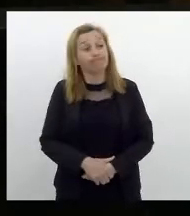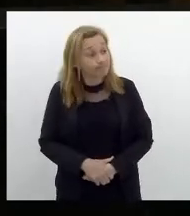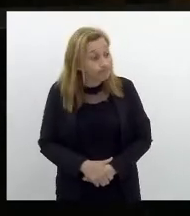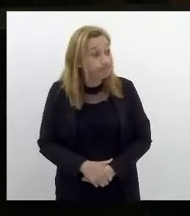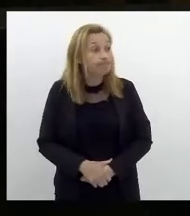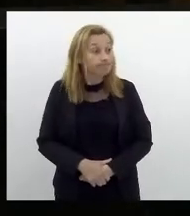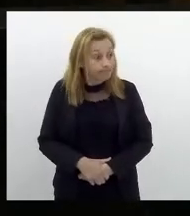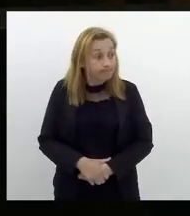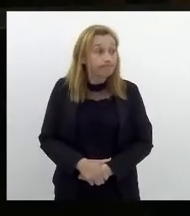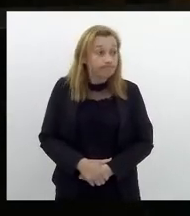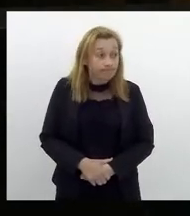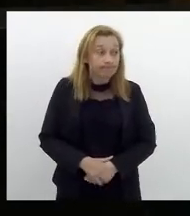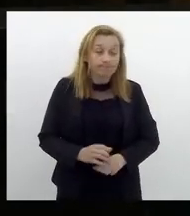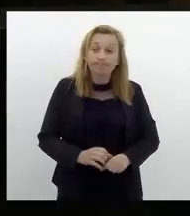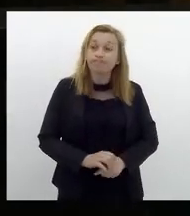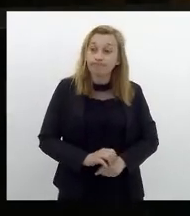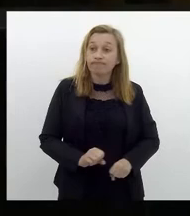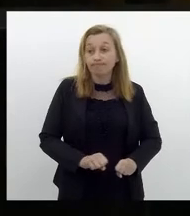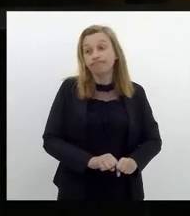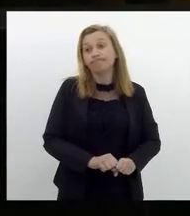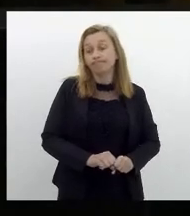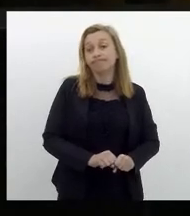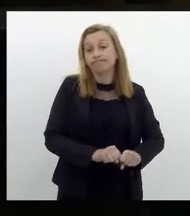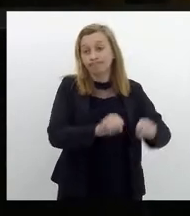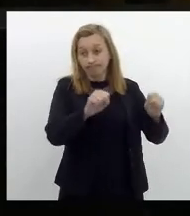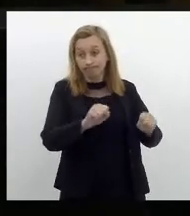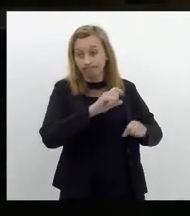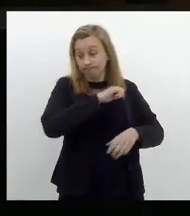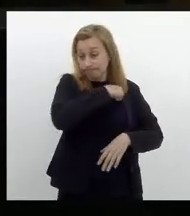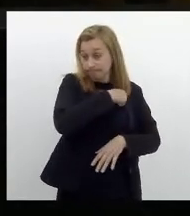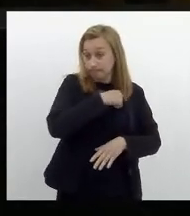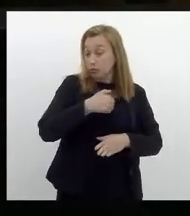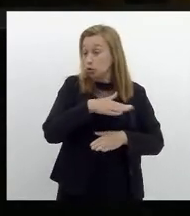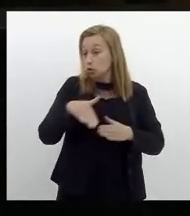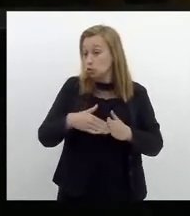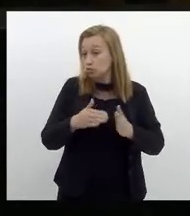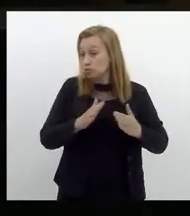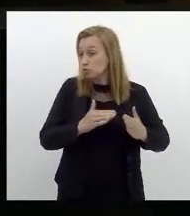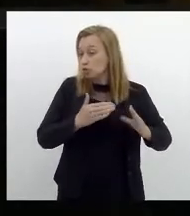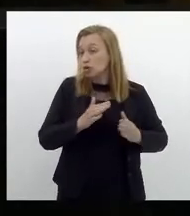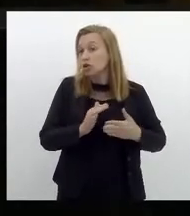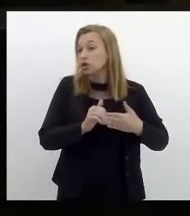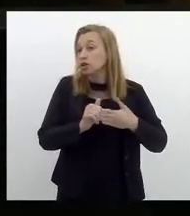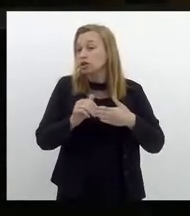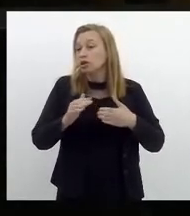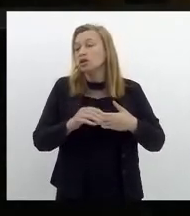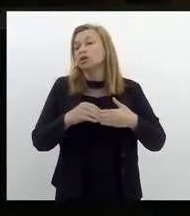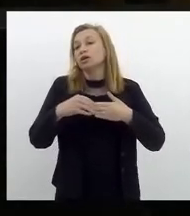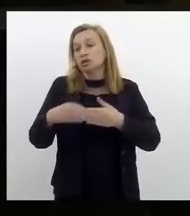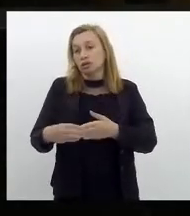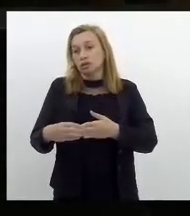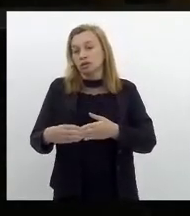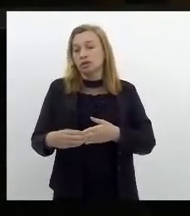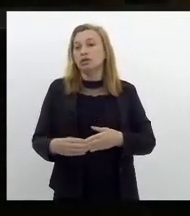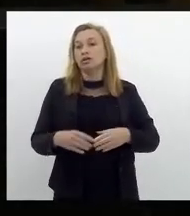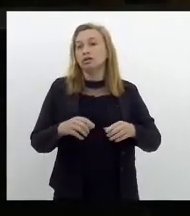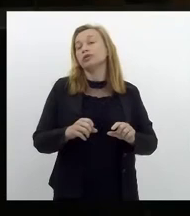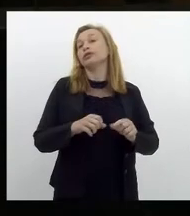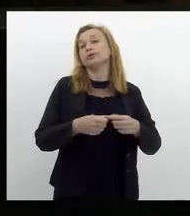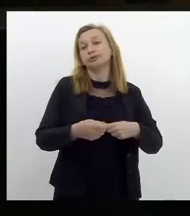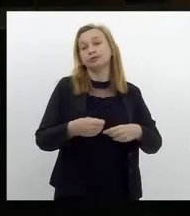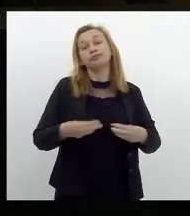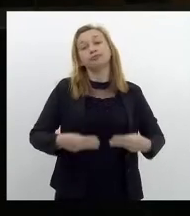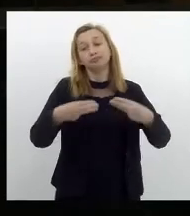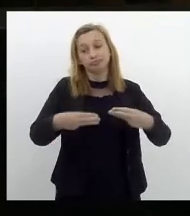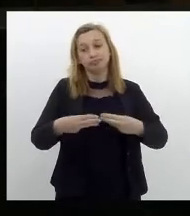O regime de recuperação fiscal será todo encaminhado ao Ministério da Economia. Está escrito aqui